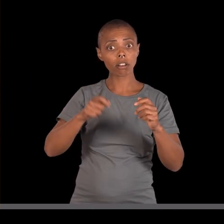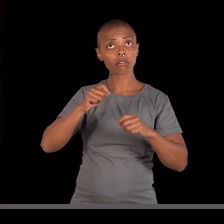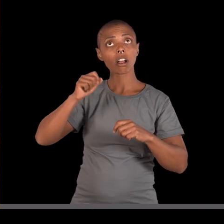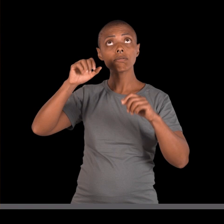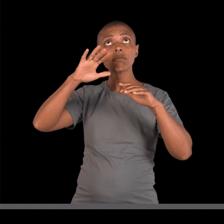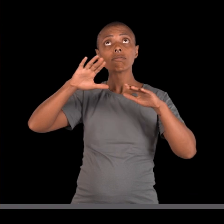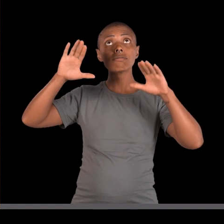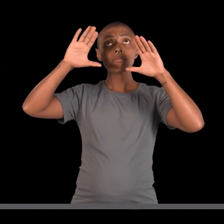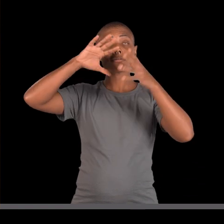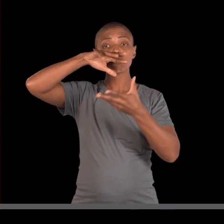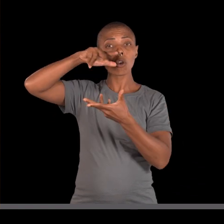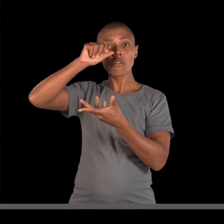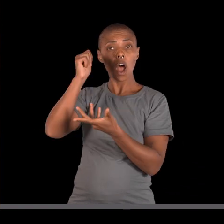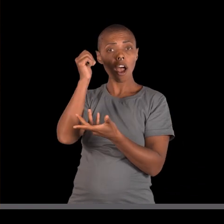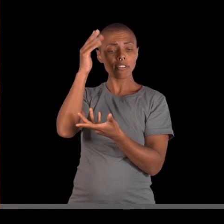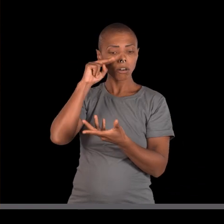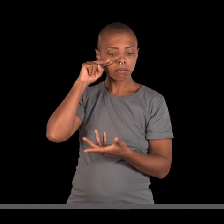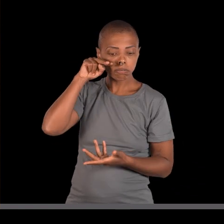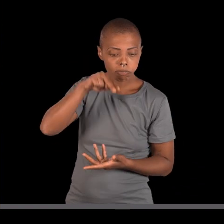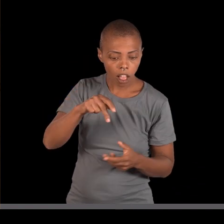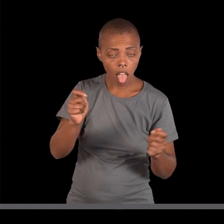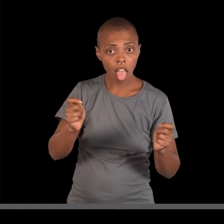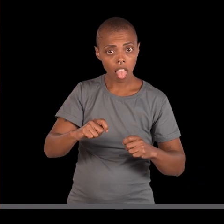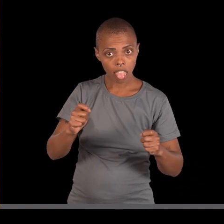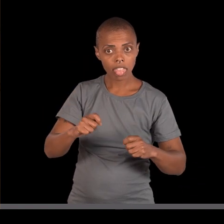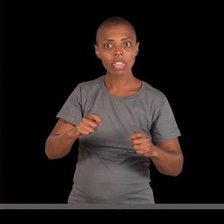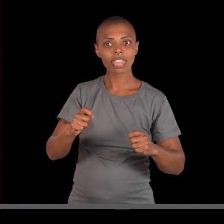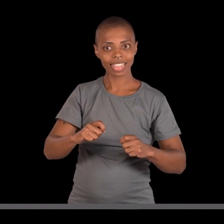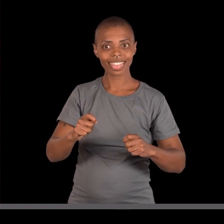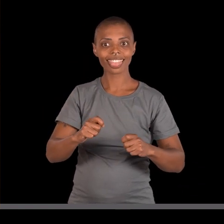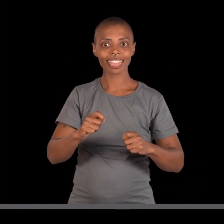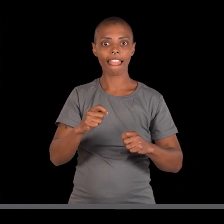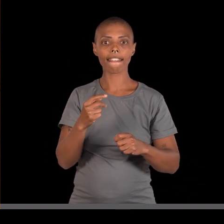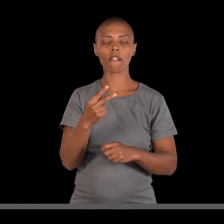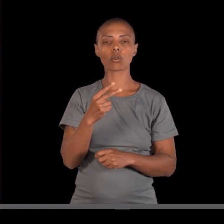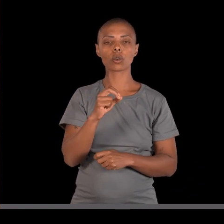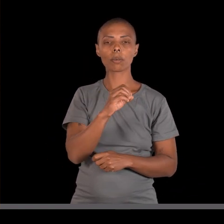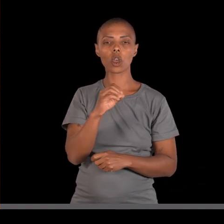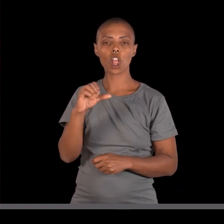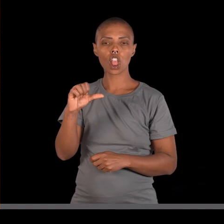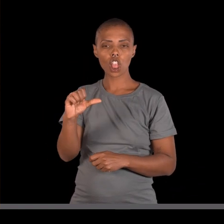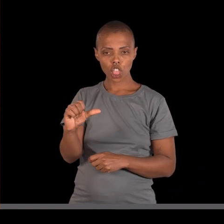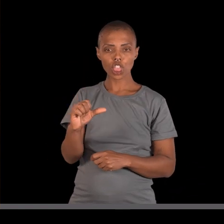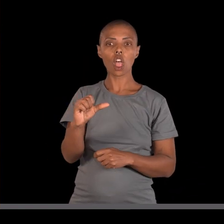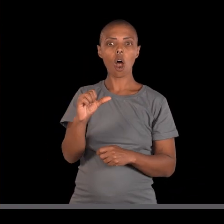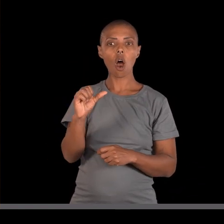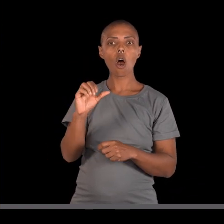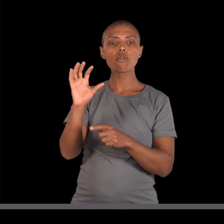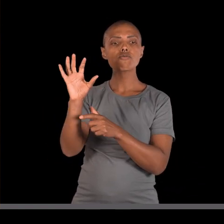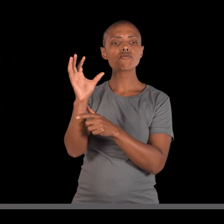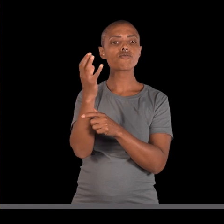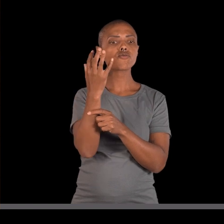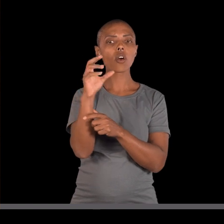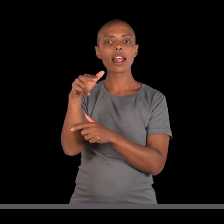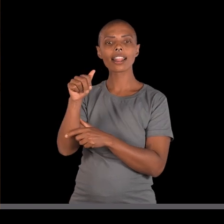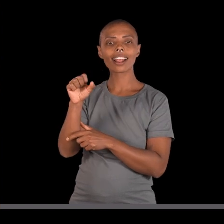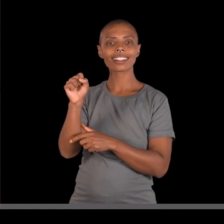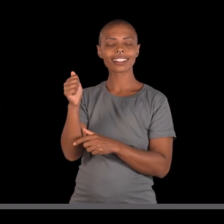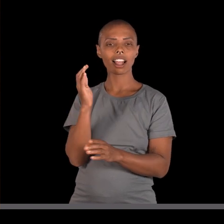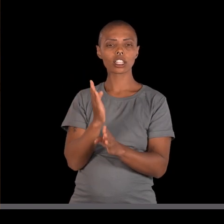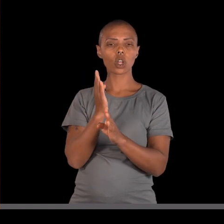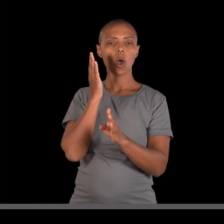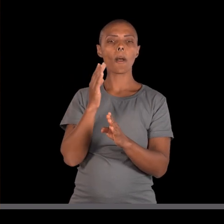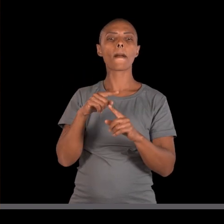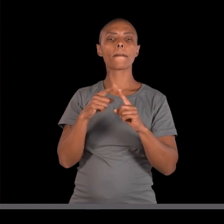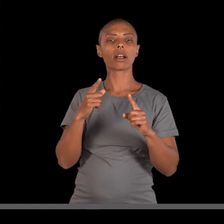inclusive, do espaço e foi captado por um satélite da NASA em 2009. Com a elevação do nível do mar, a tal